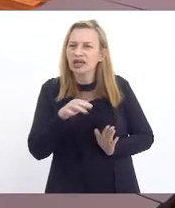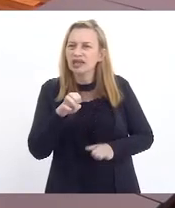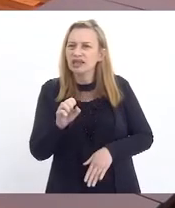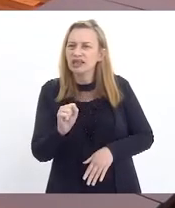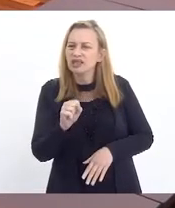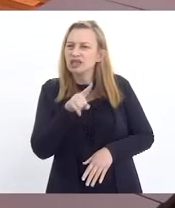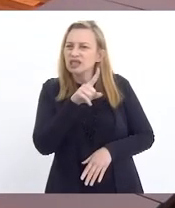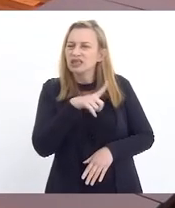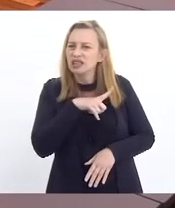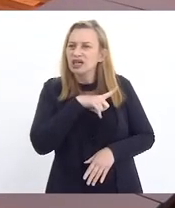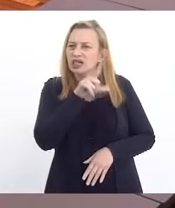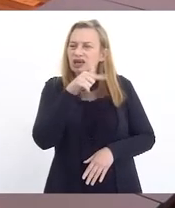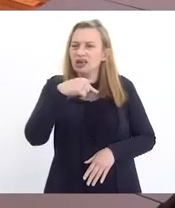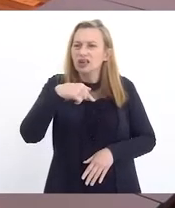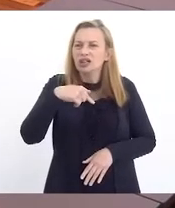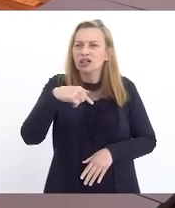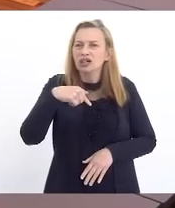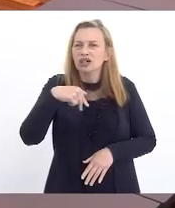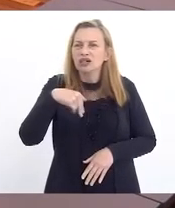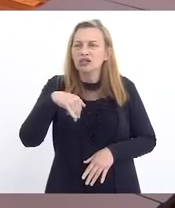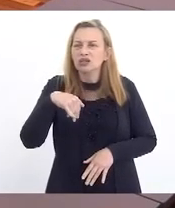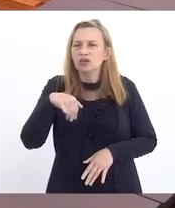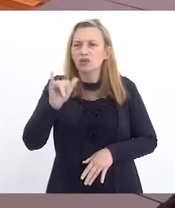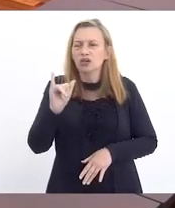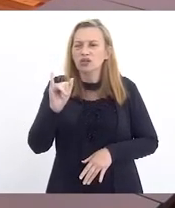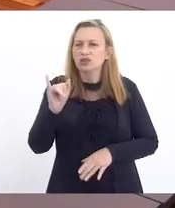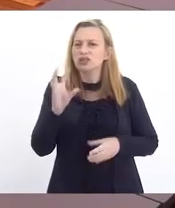tem ali em Nova Iguaçu, estão incluídas nessa?